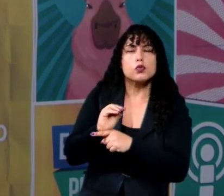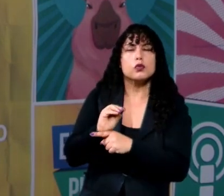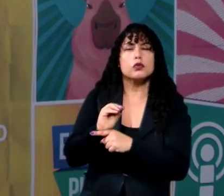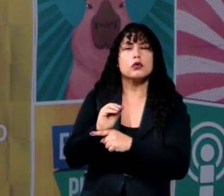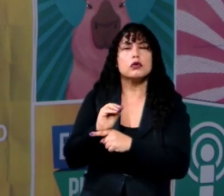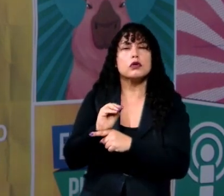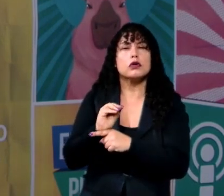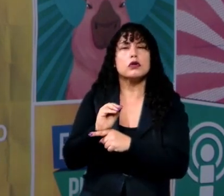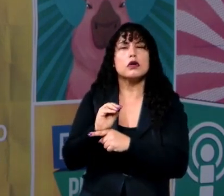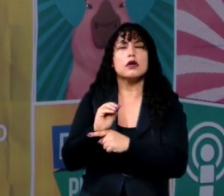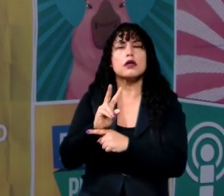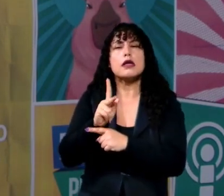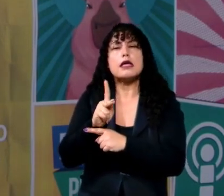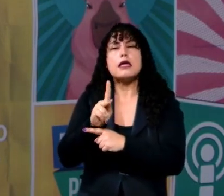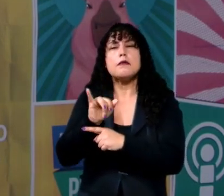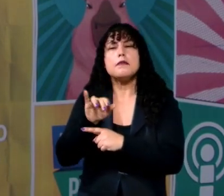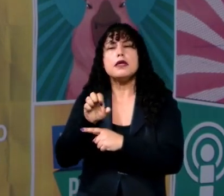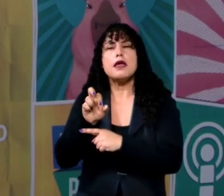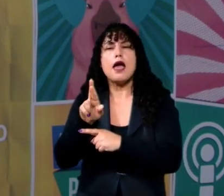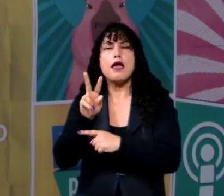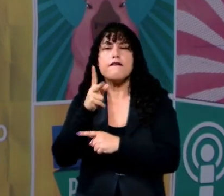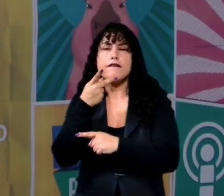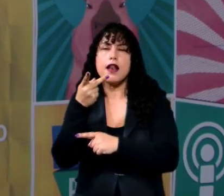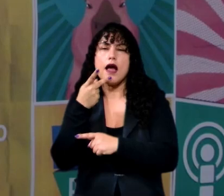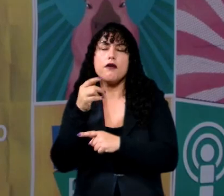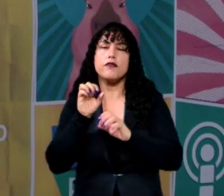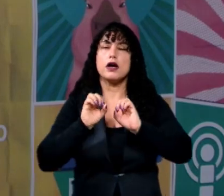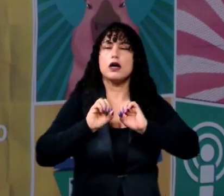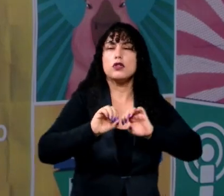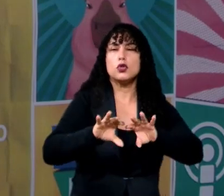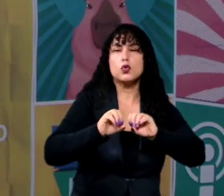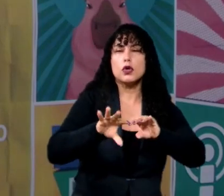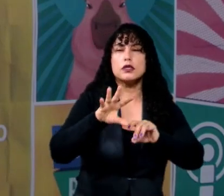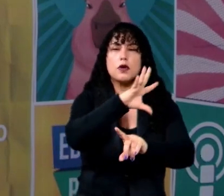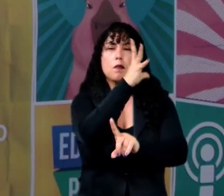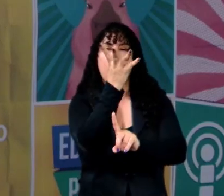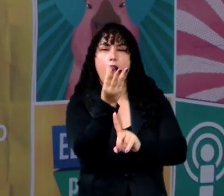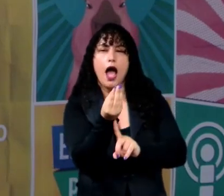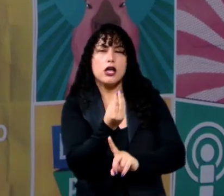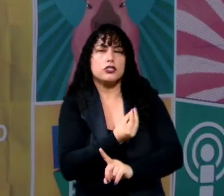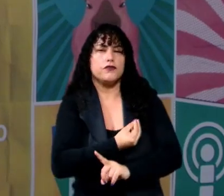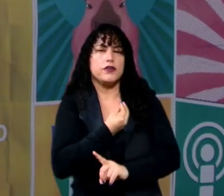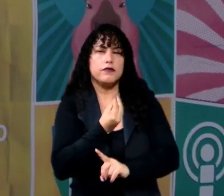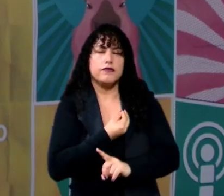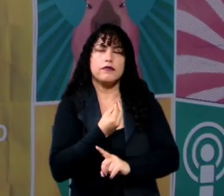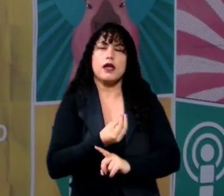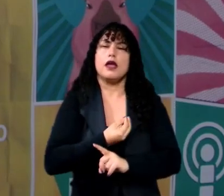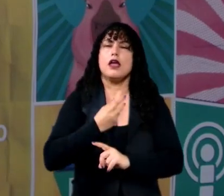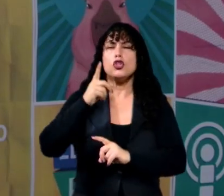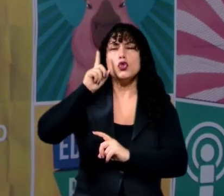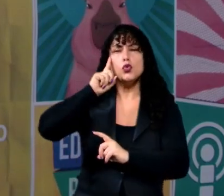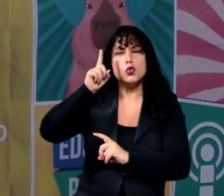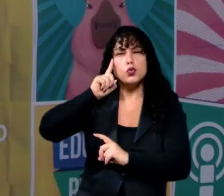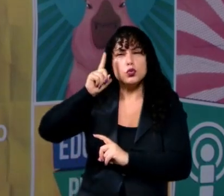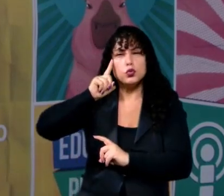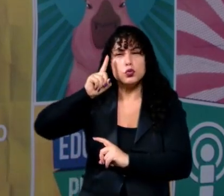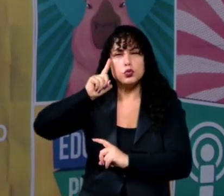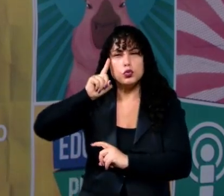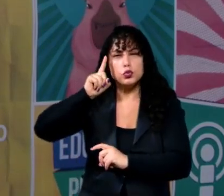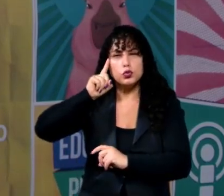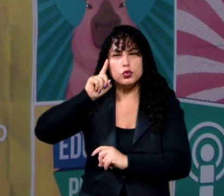Pierre Vaio denominava educação para a arte de viver a vida cotidiana.